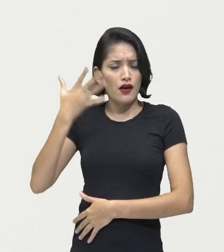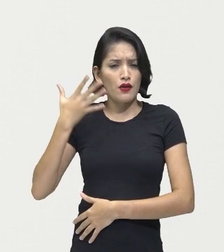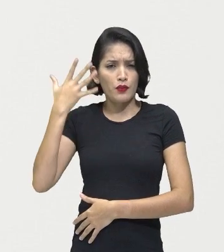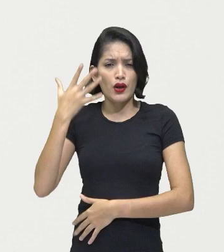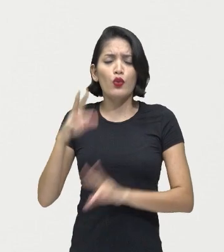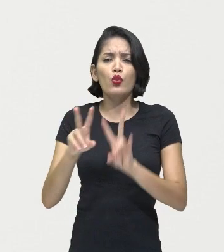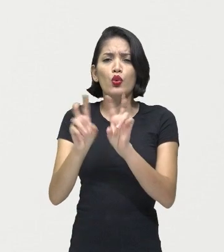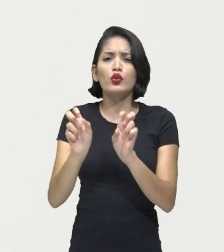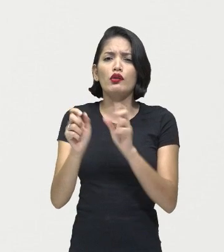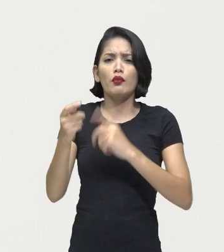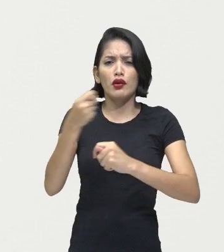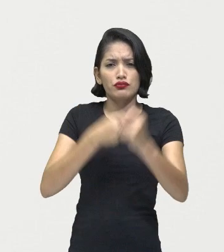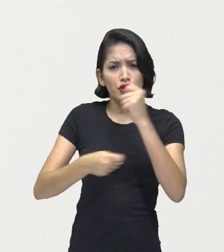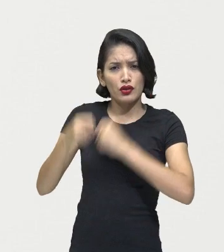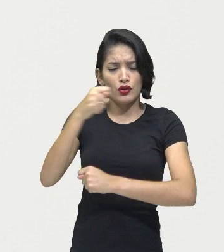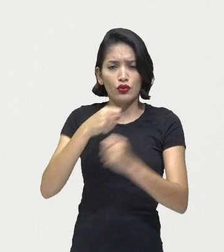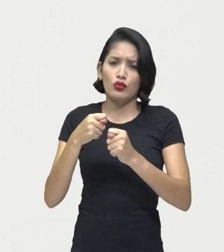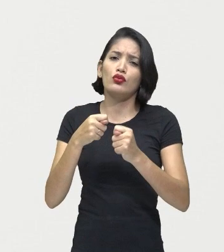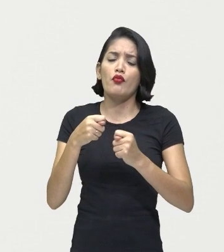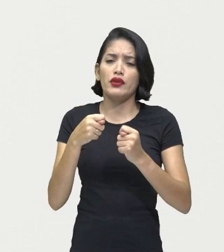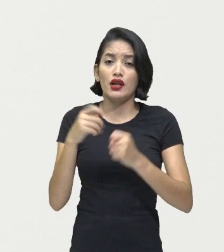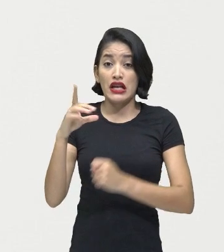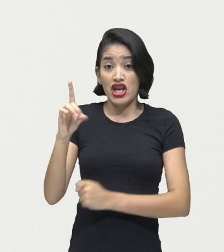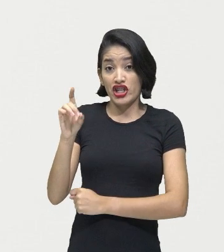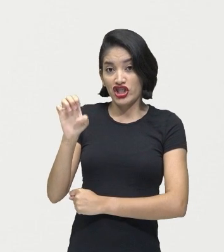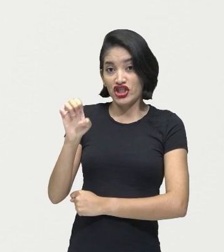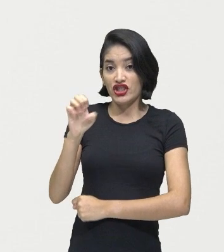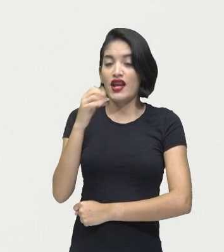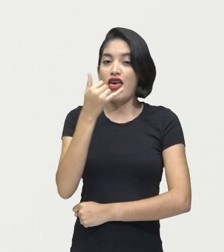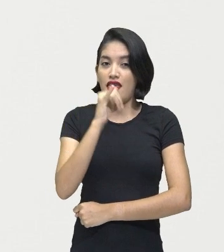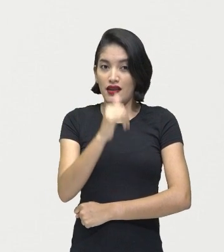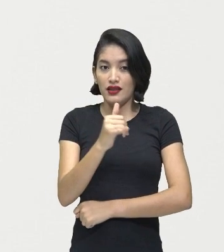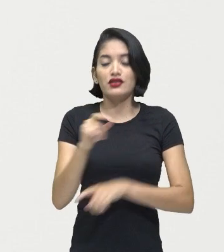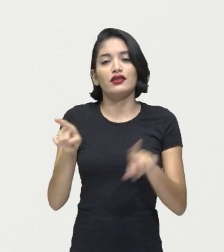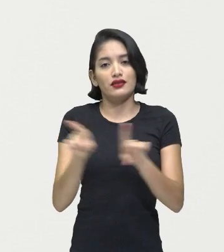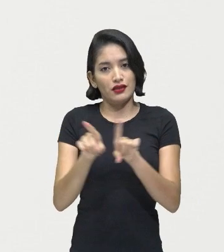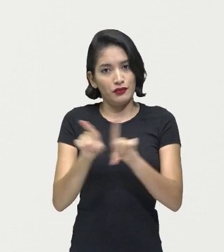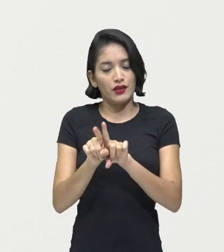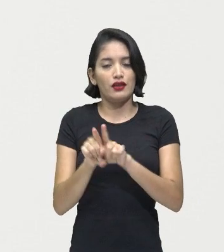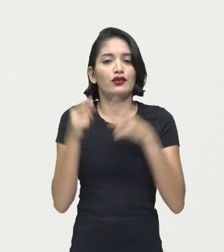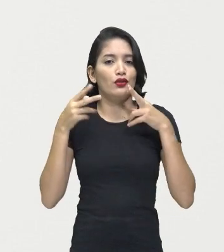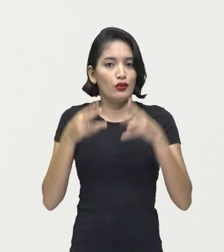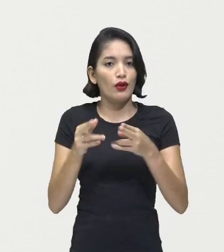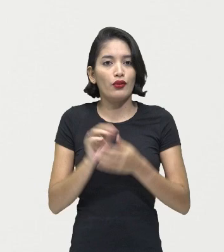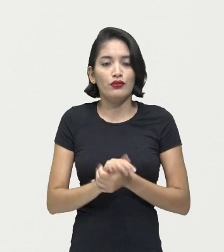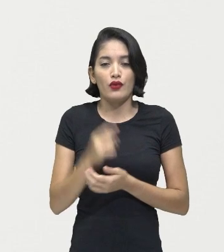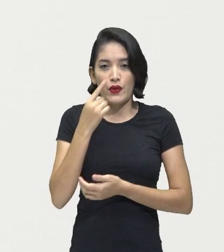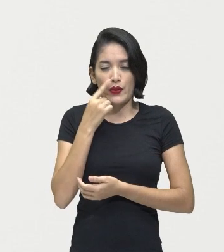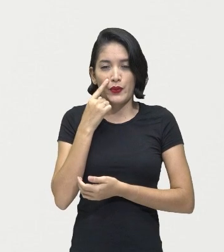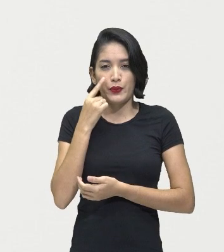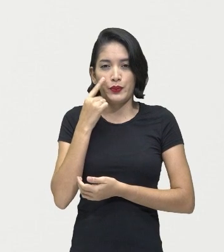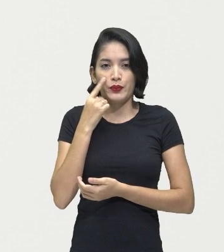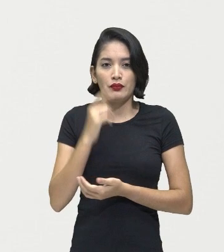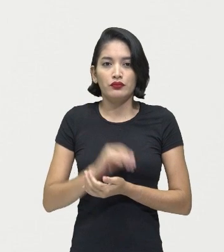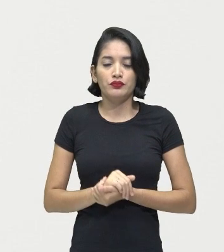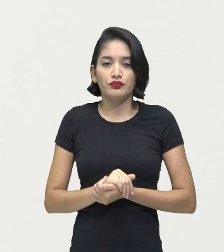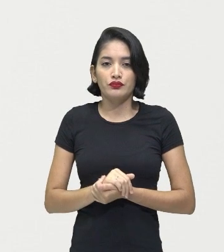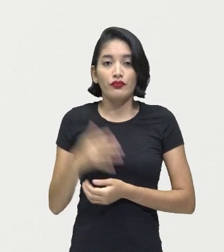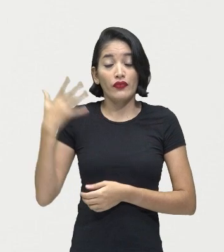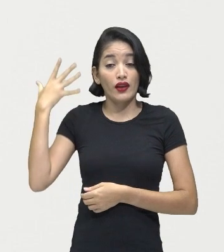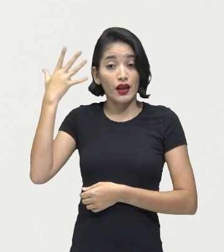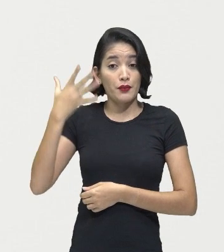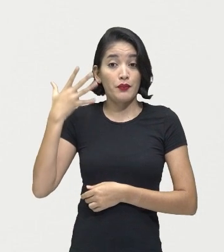foi sobre economia de energia. A mesma coisa, olha, aqui, ó, a palestra